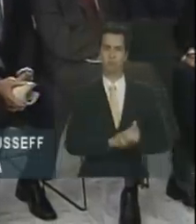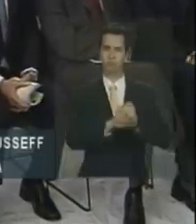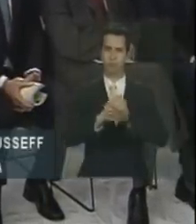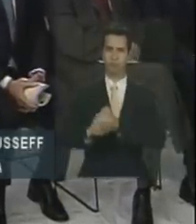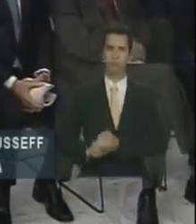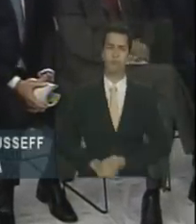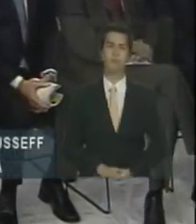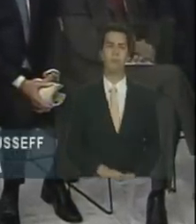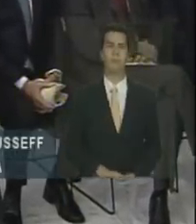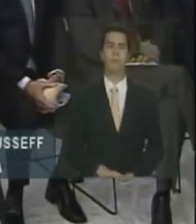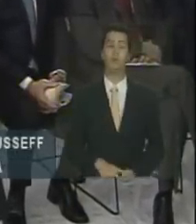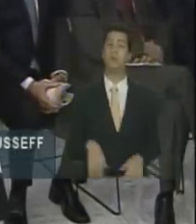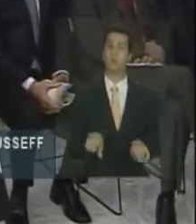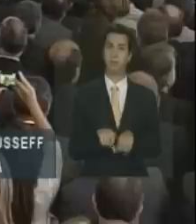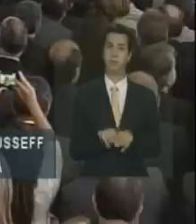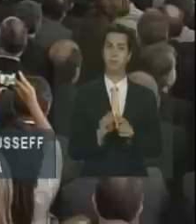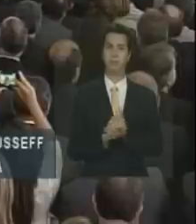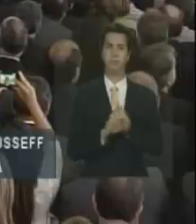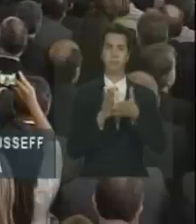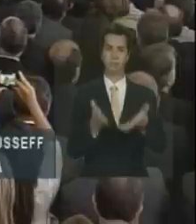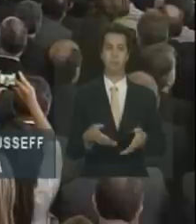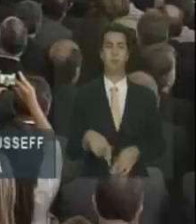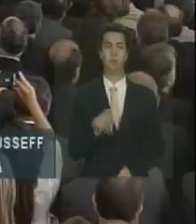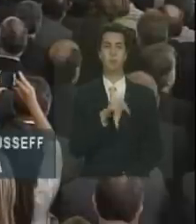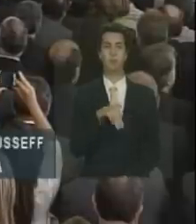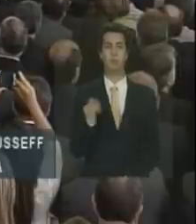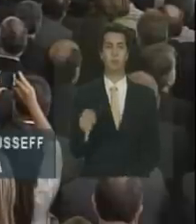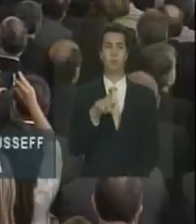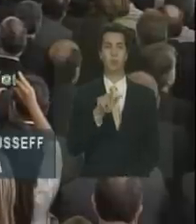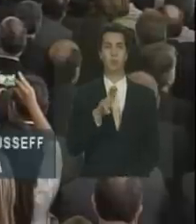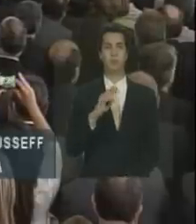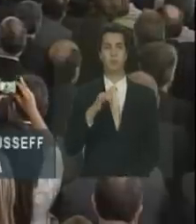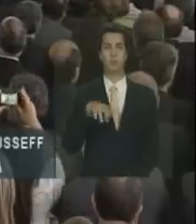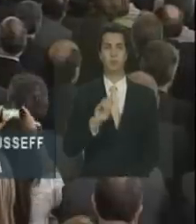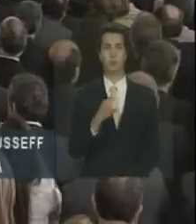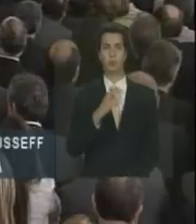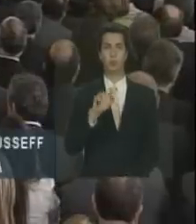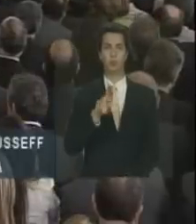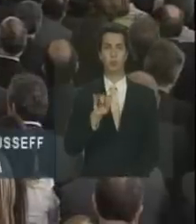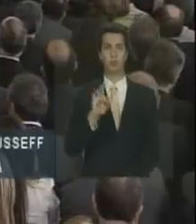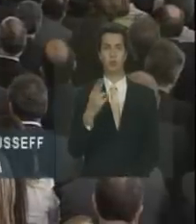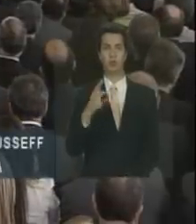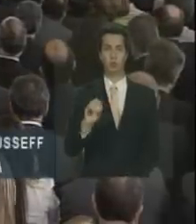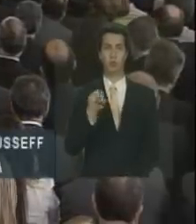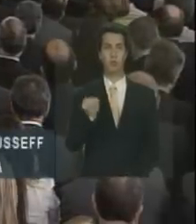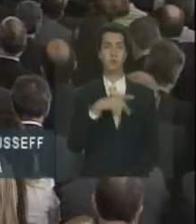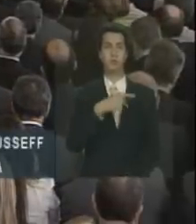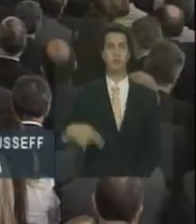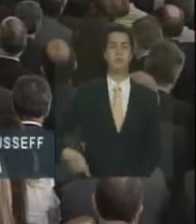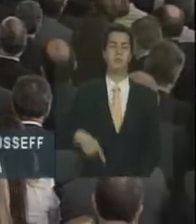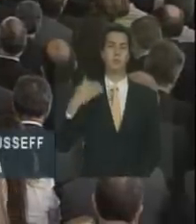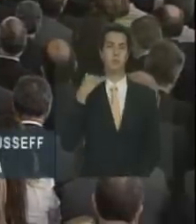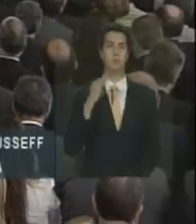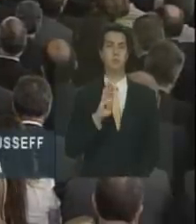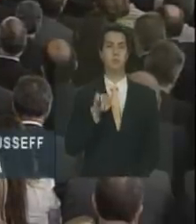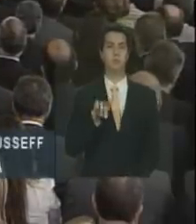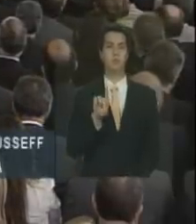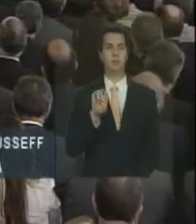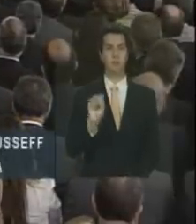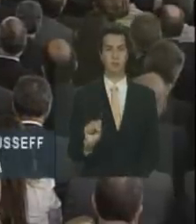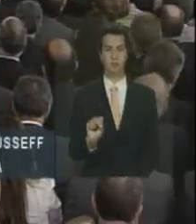Queria cumprimentar também o professor Luciano Coutinho, presidente do BNDES, que participou da nossa